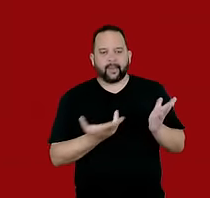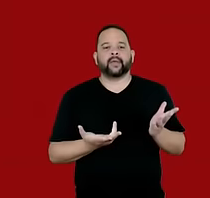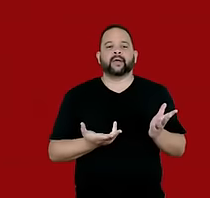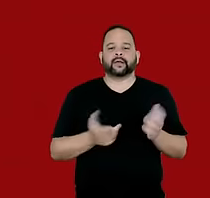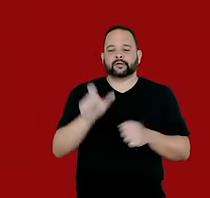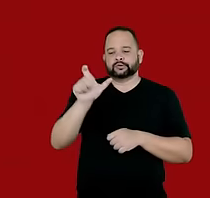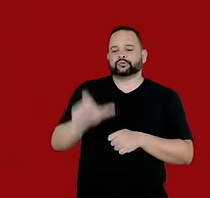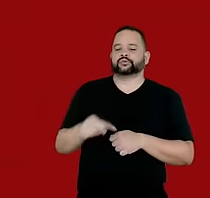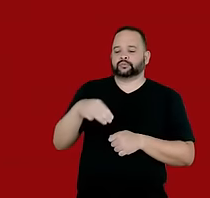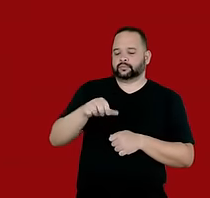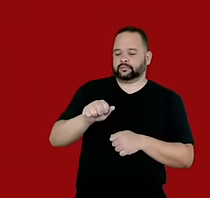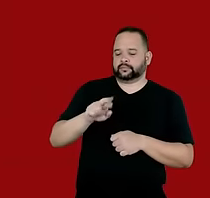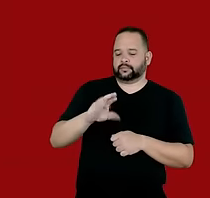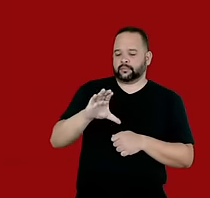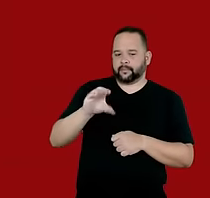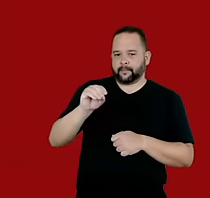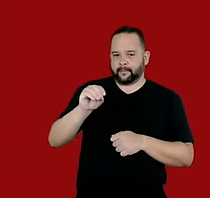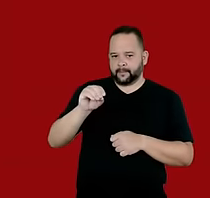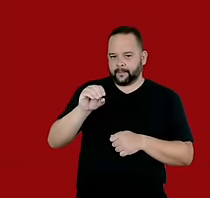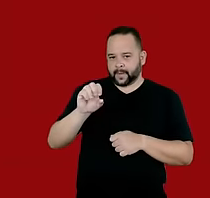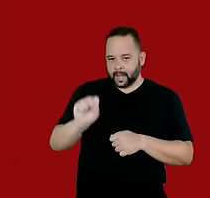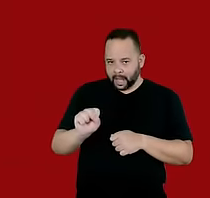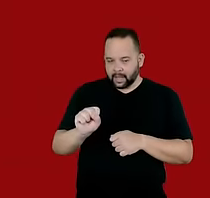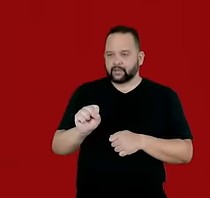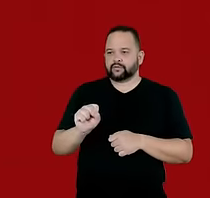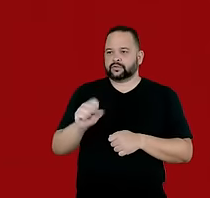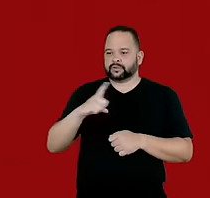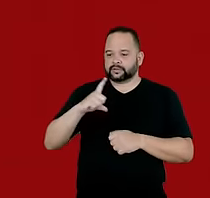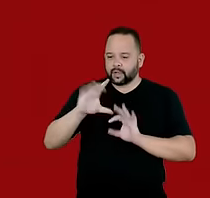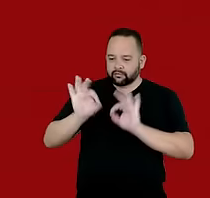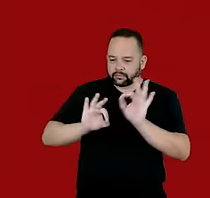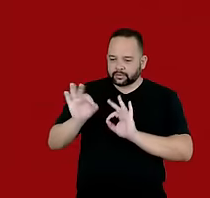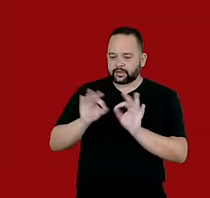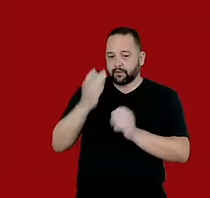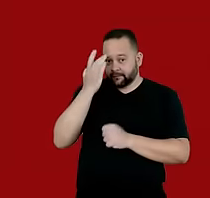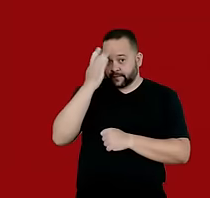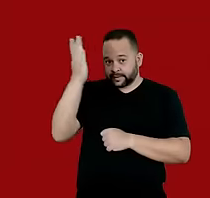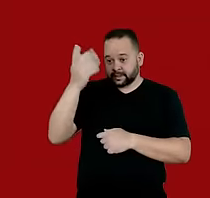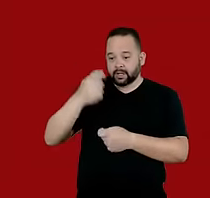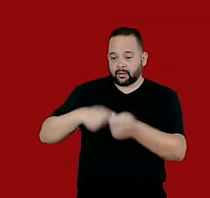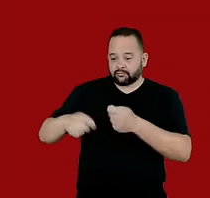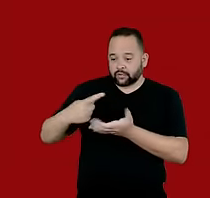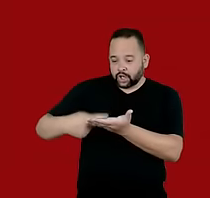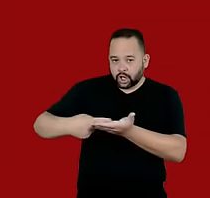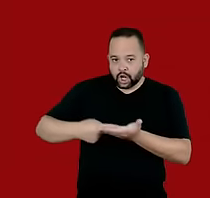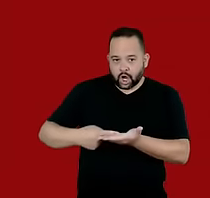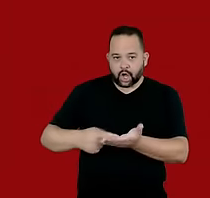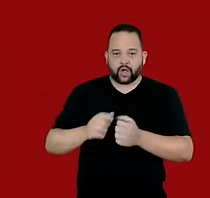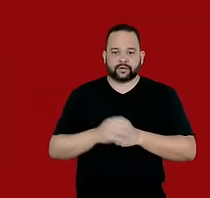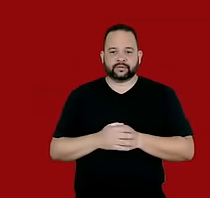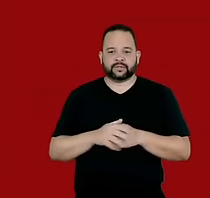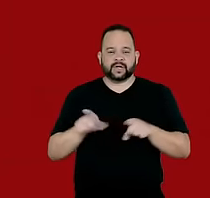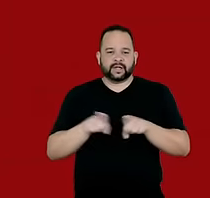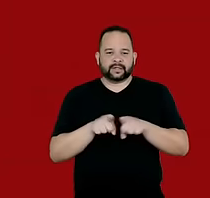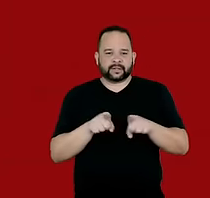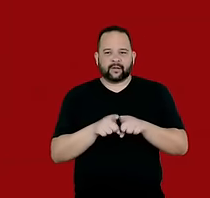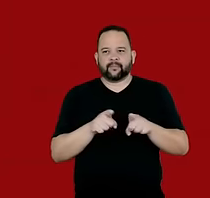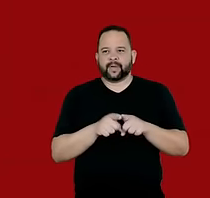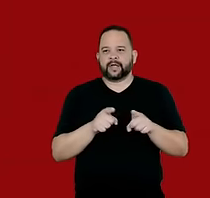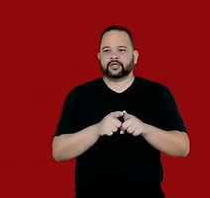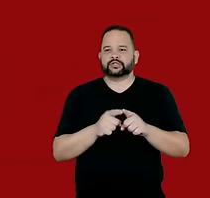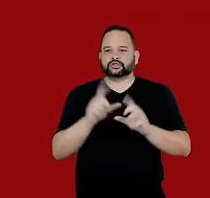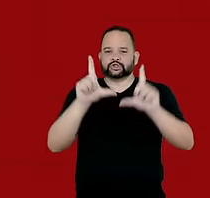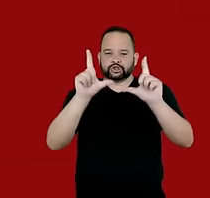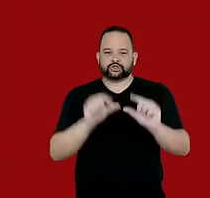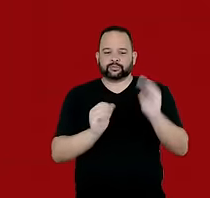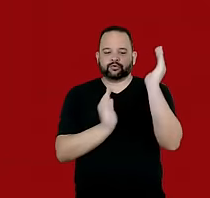facilitar o mercado de crédito a parte de imobiliária de mortgage eh essa parte cartorial e de custo de registro de transação Então